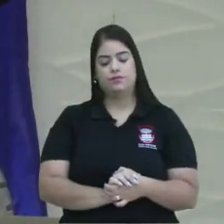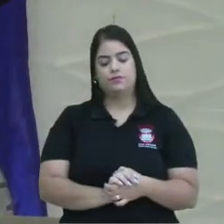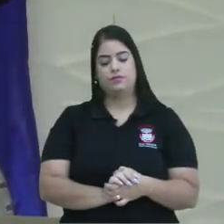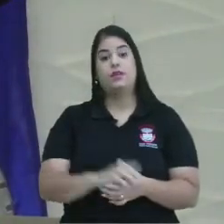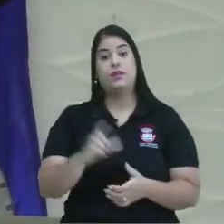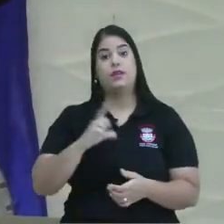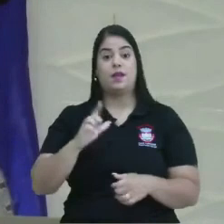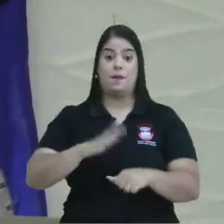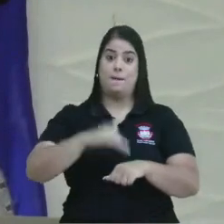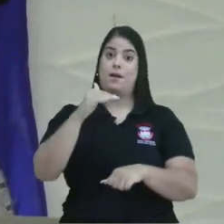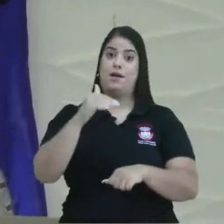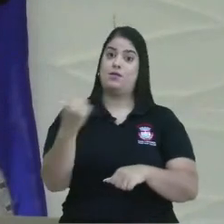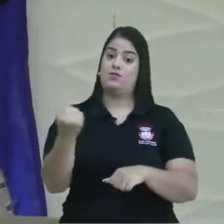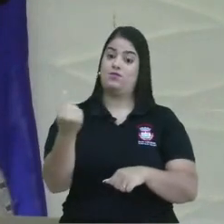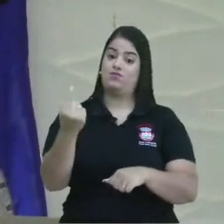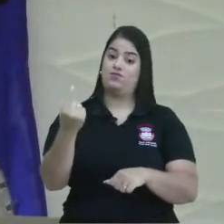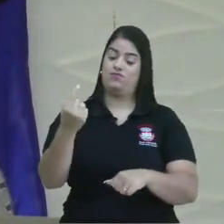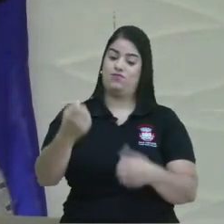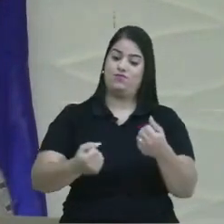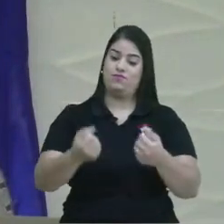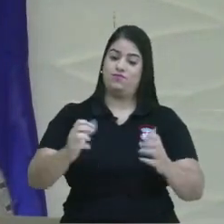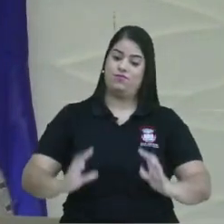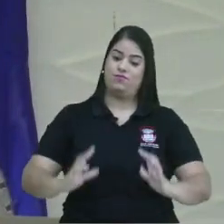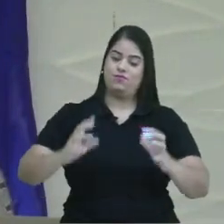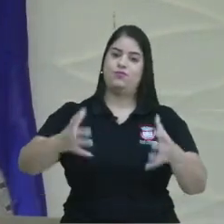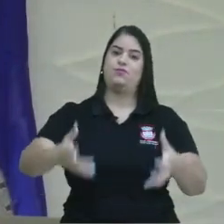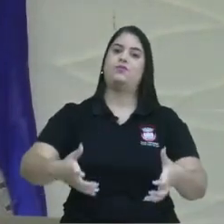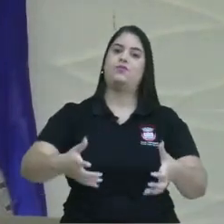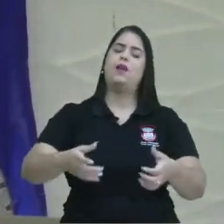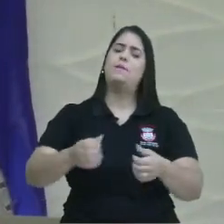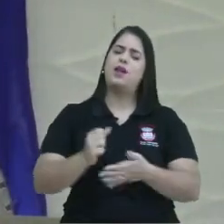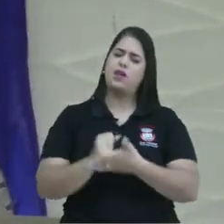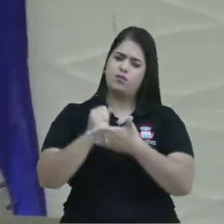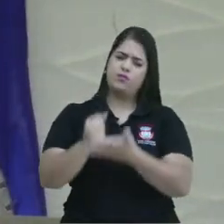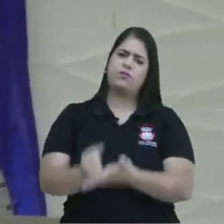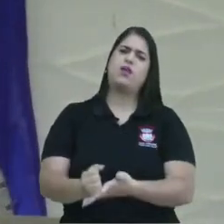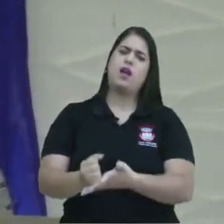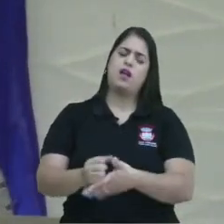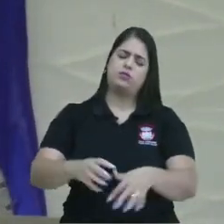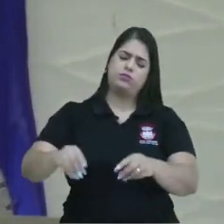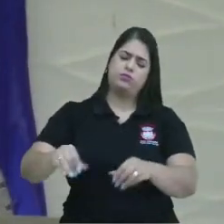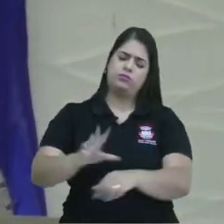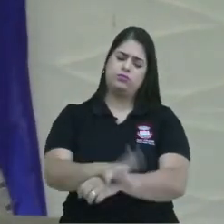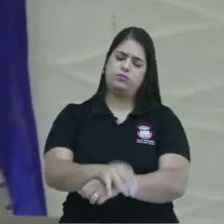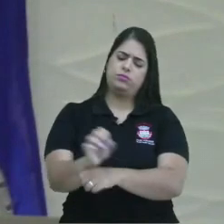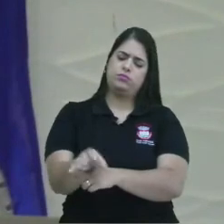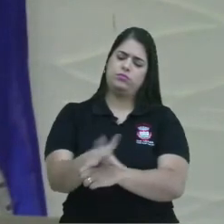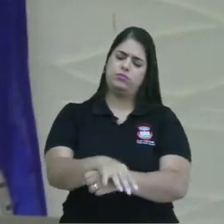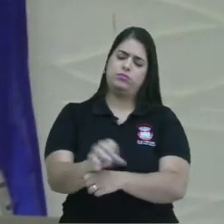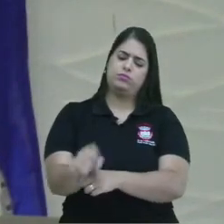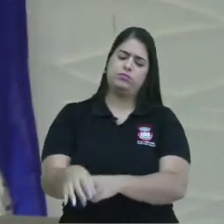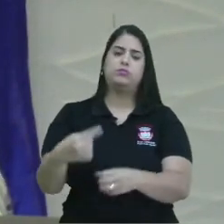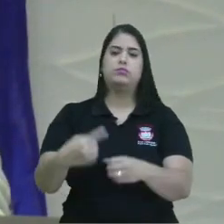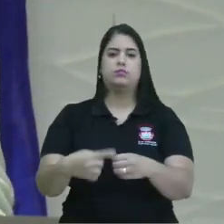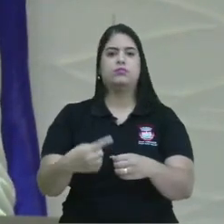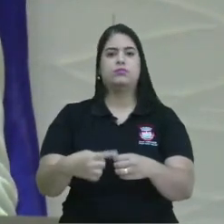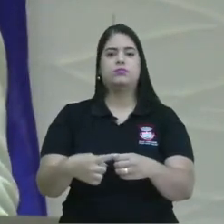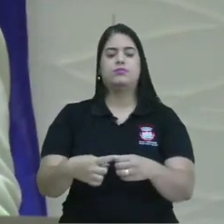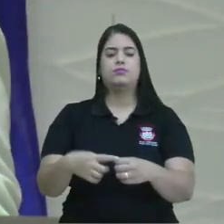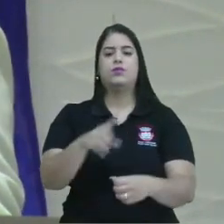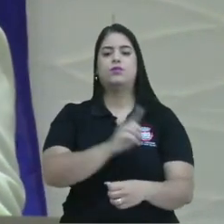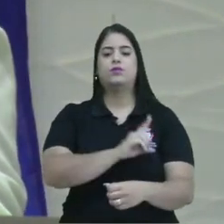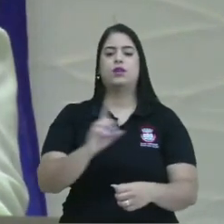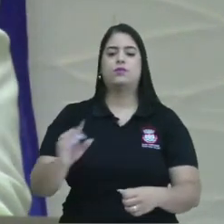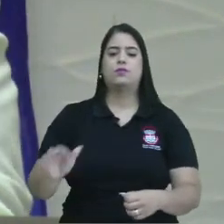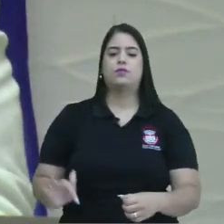teremos mais um trator para dar cobertura na aração de terra aqui no município, através do nosso deputado